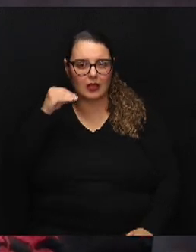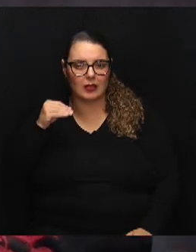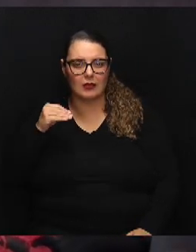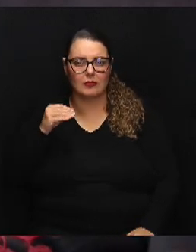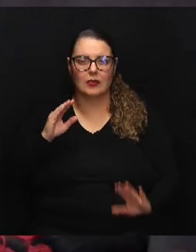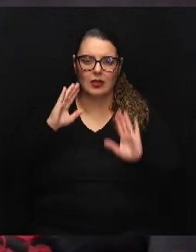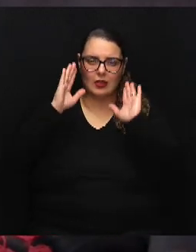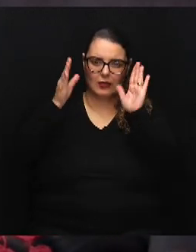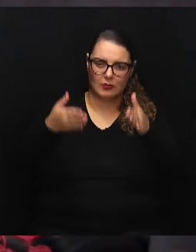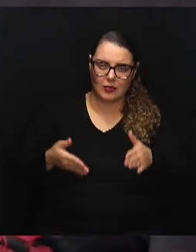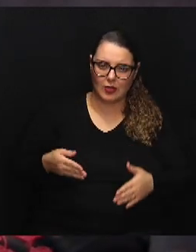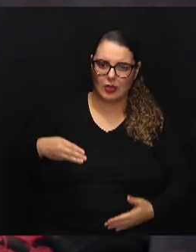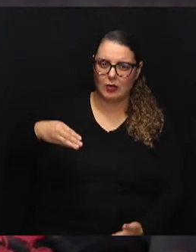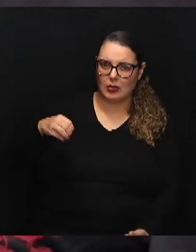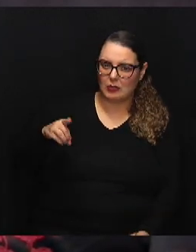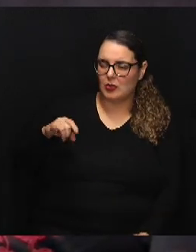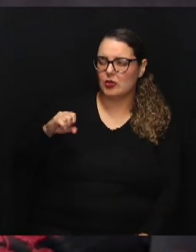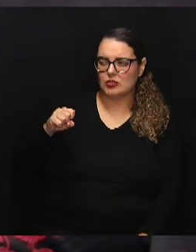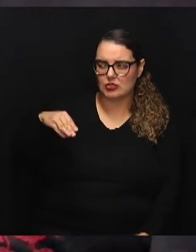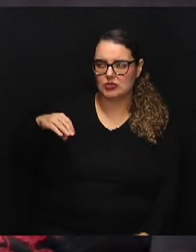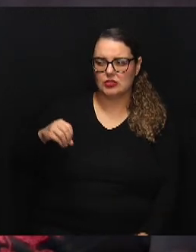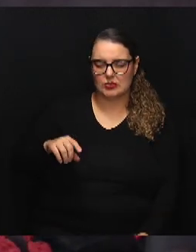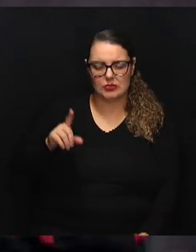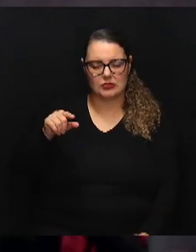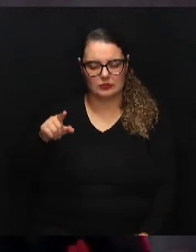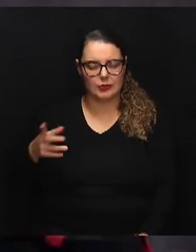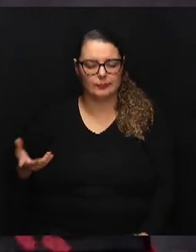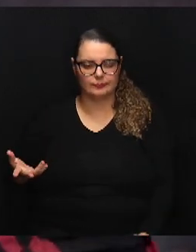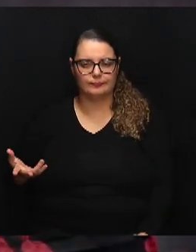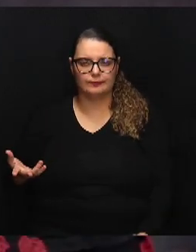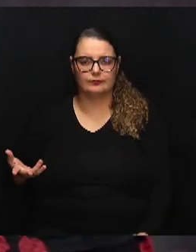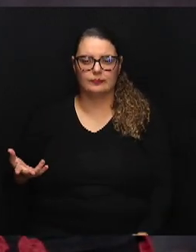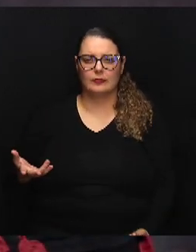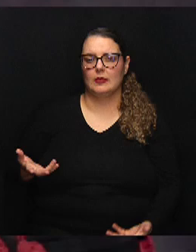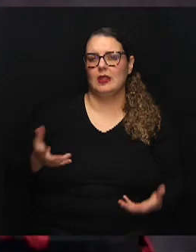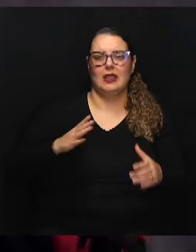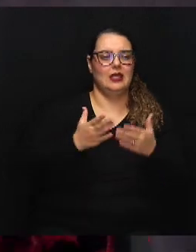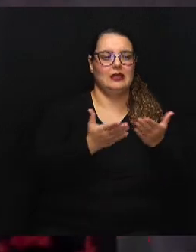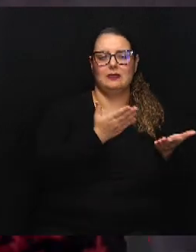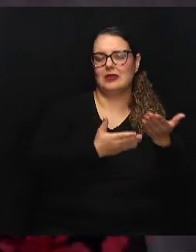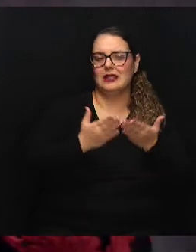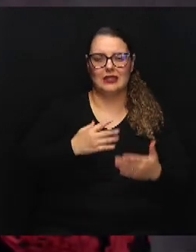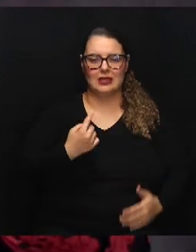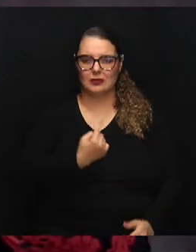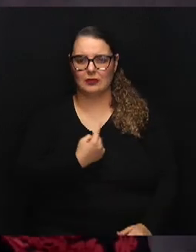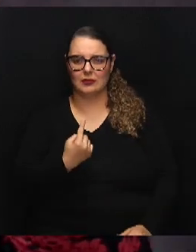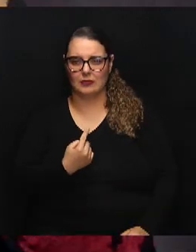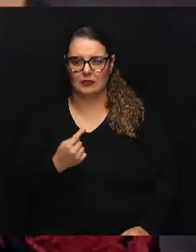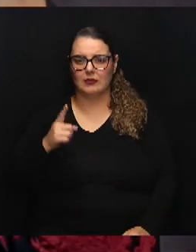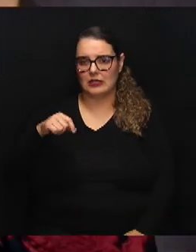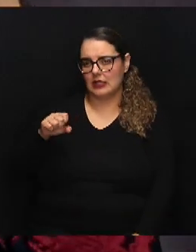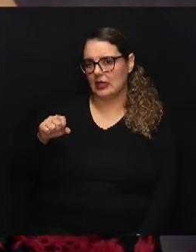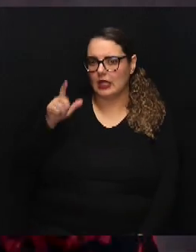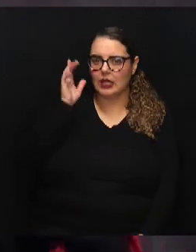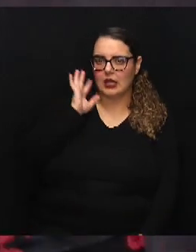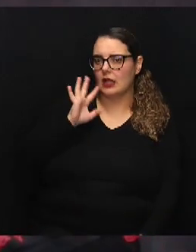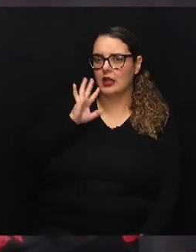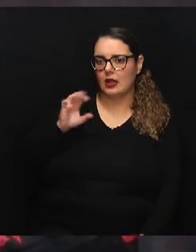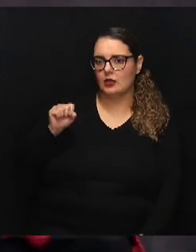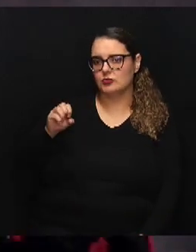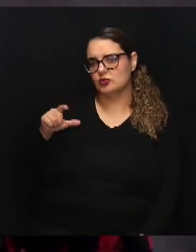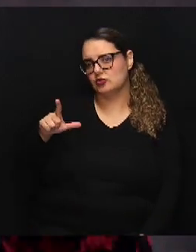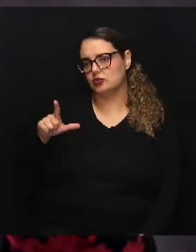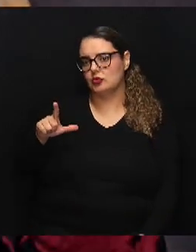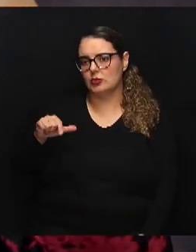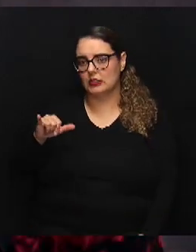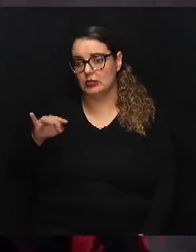voltada para o modismo mesmo. Então, ele não quer lidar com a solidão, mas a solitude é bacana. Né? Vamos entender como é que é